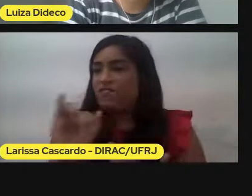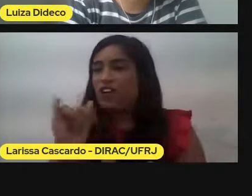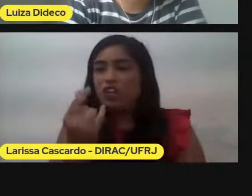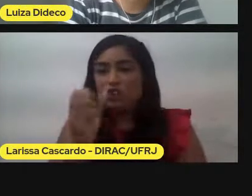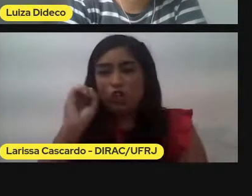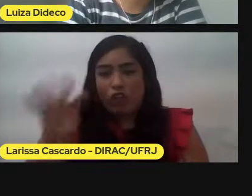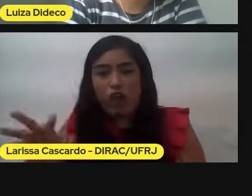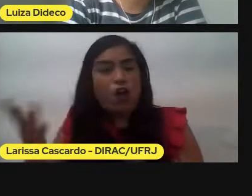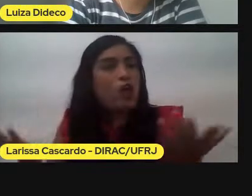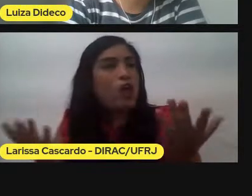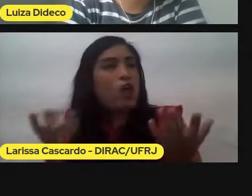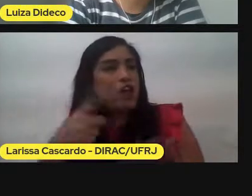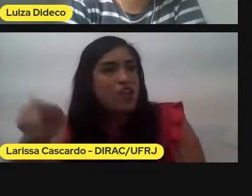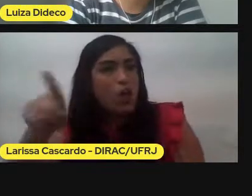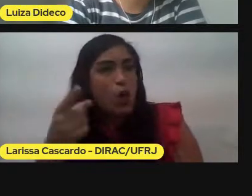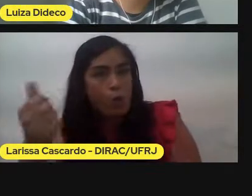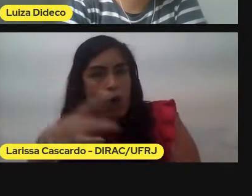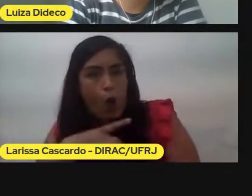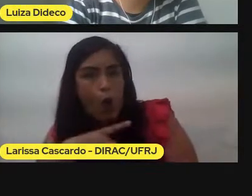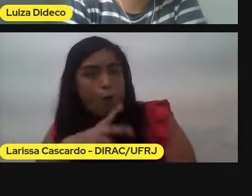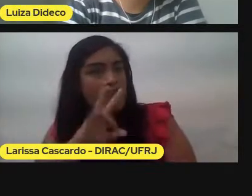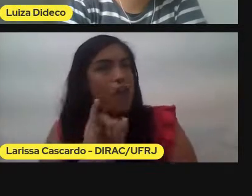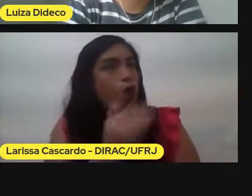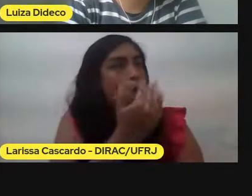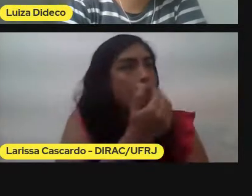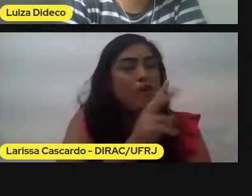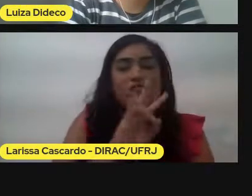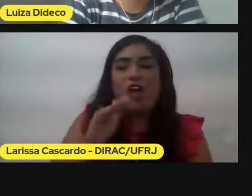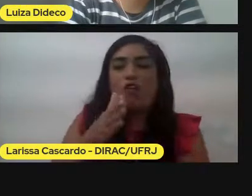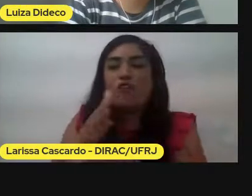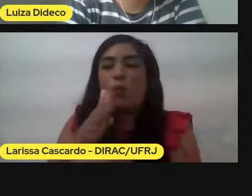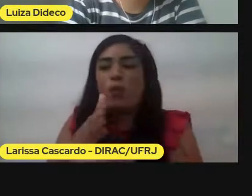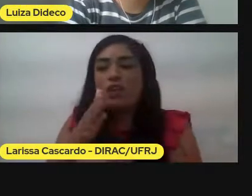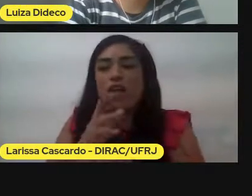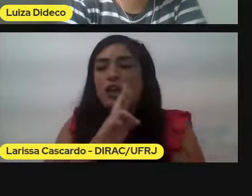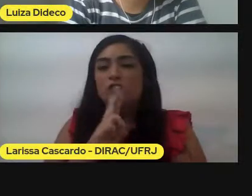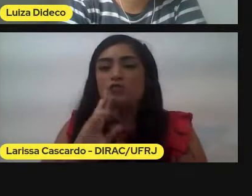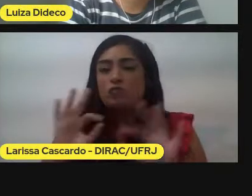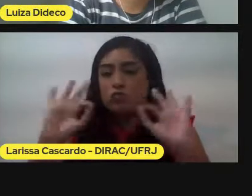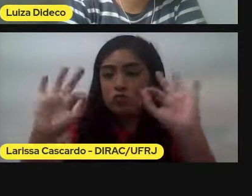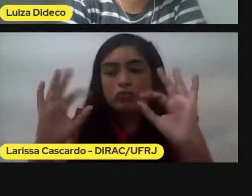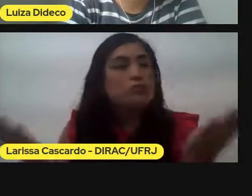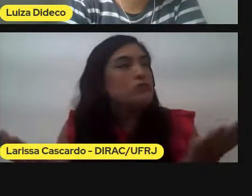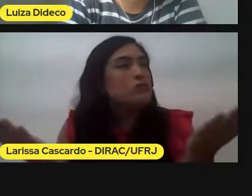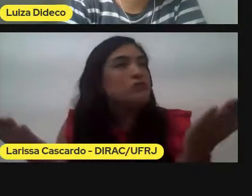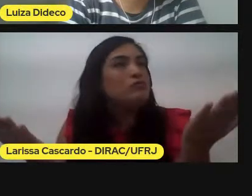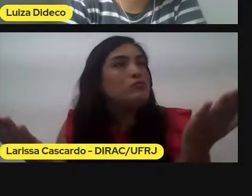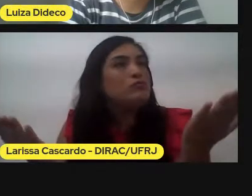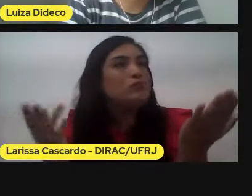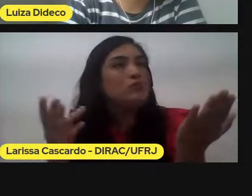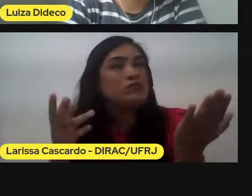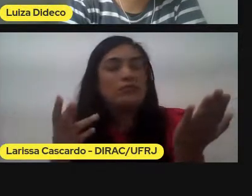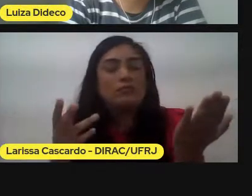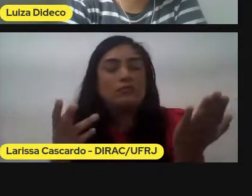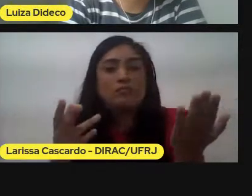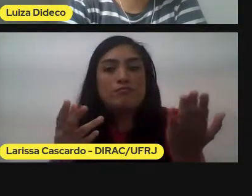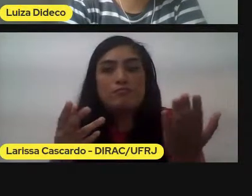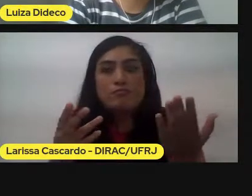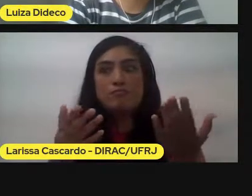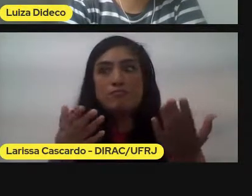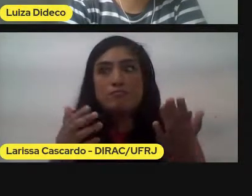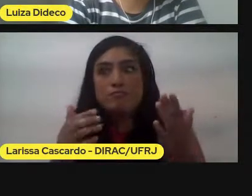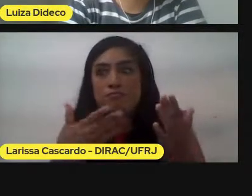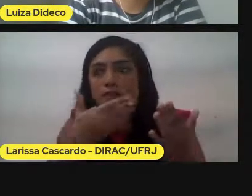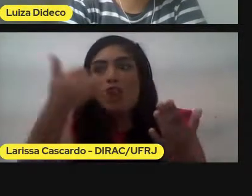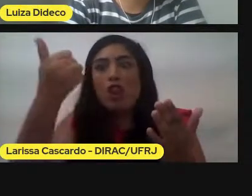E vai comprar roupas, e vai se alimentar, e vai frequentar os melhores restaurantes, e vai ter os maiores prazeres, mas tudo isso